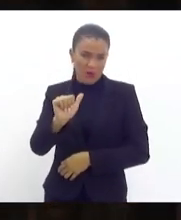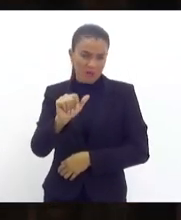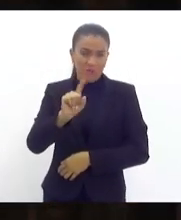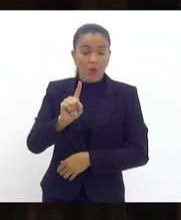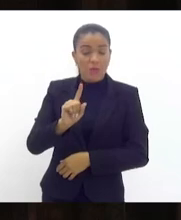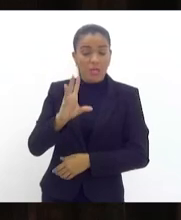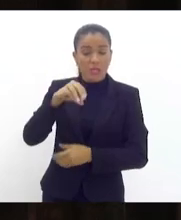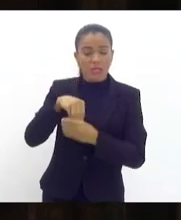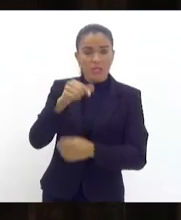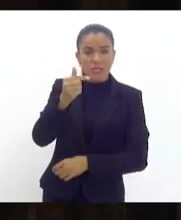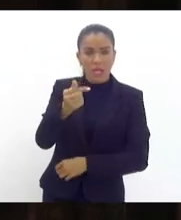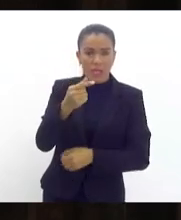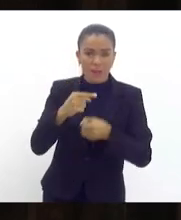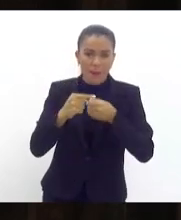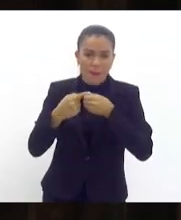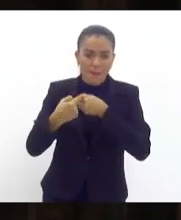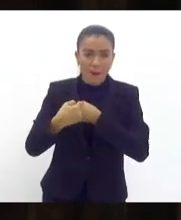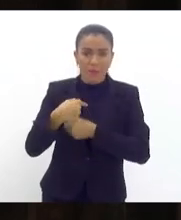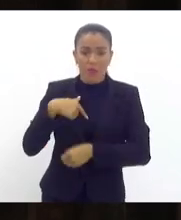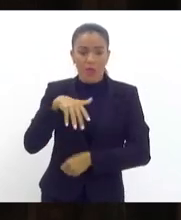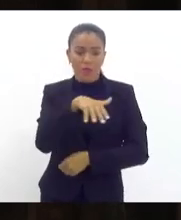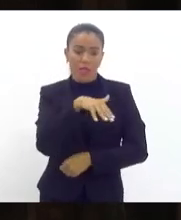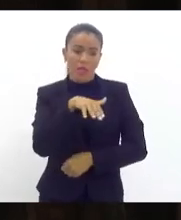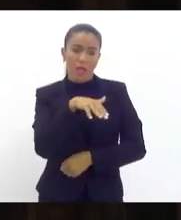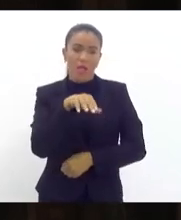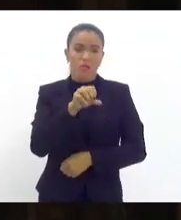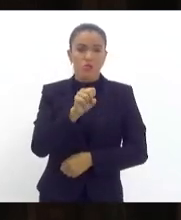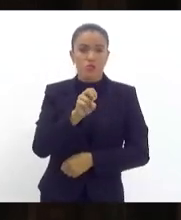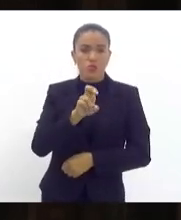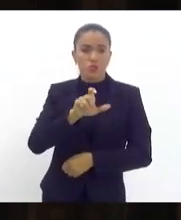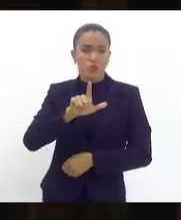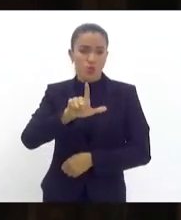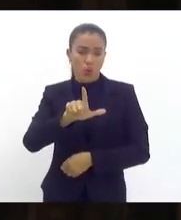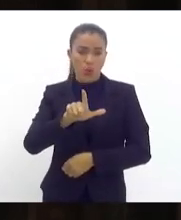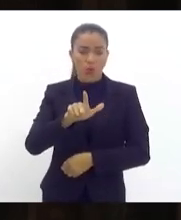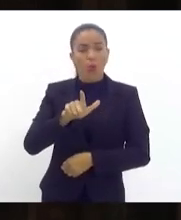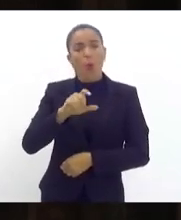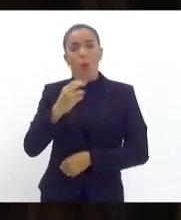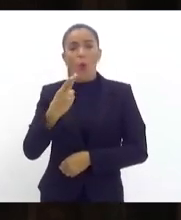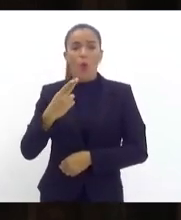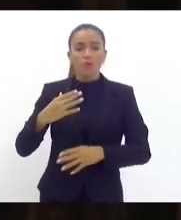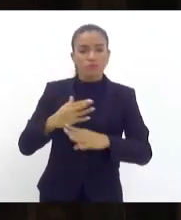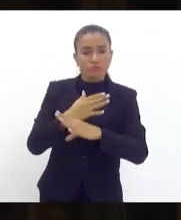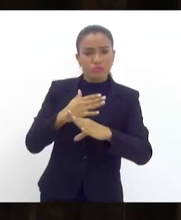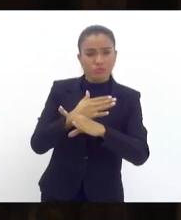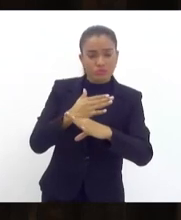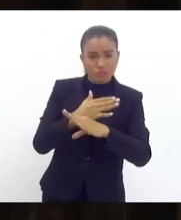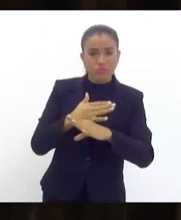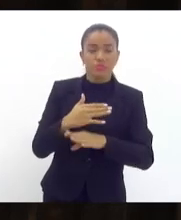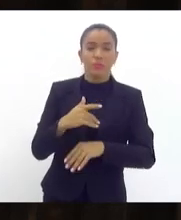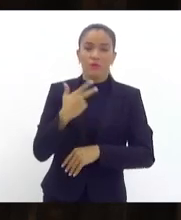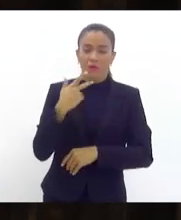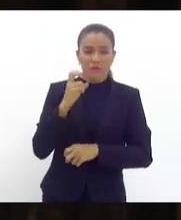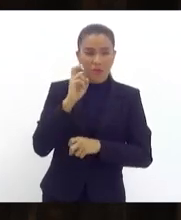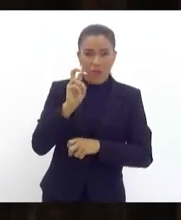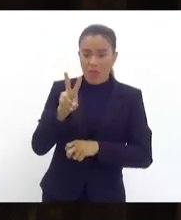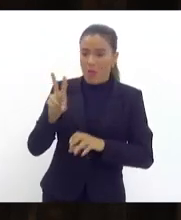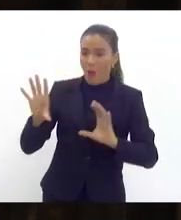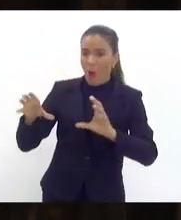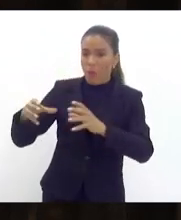sete bairros da região mas se você andar pela Zona Sul à noite pelo centro da cidade você vai ver uma legião